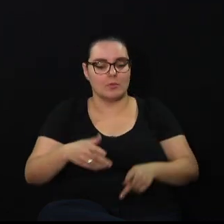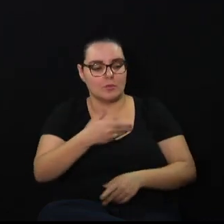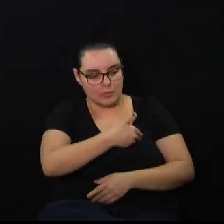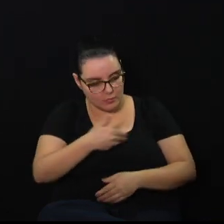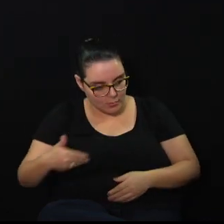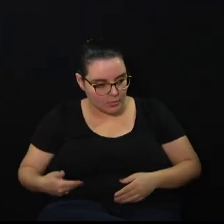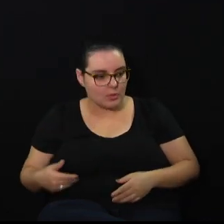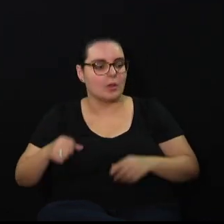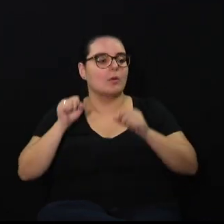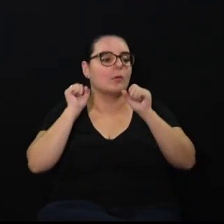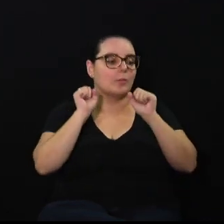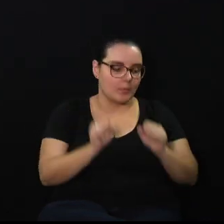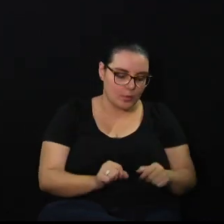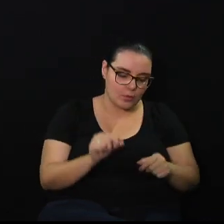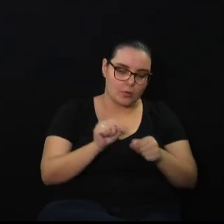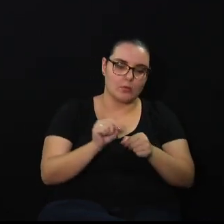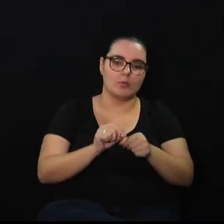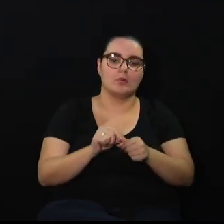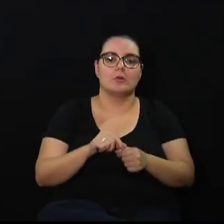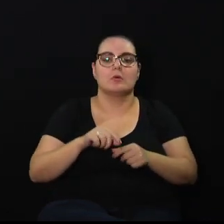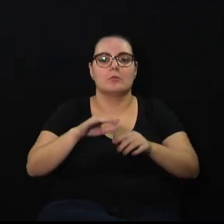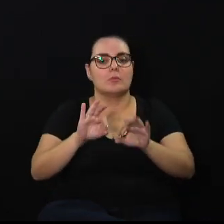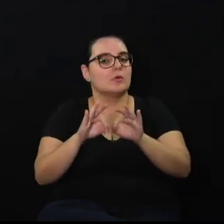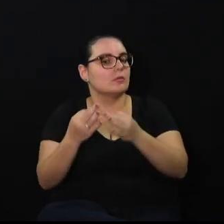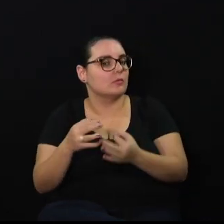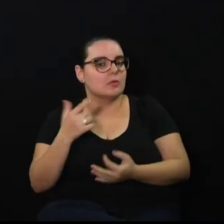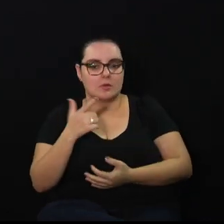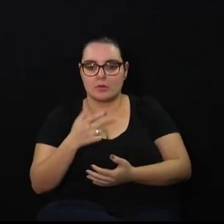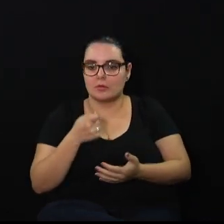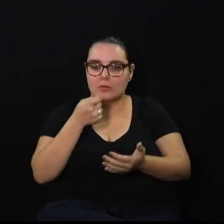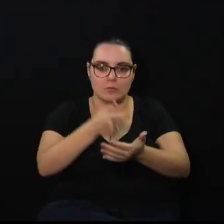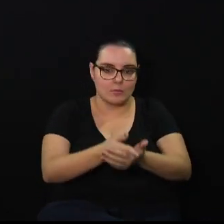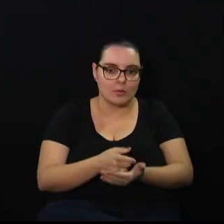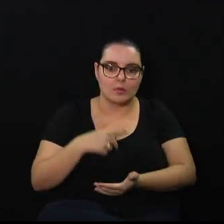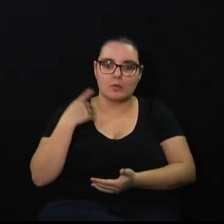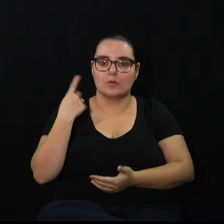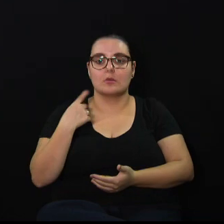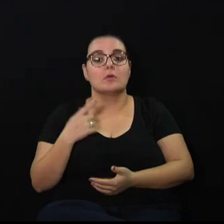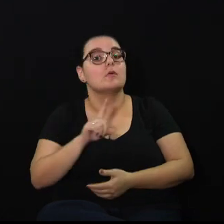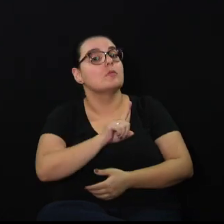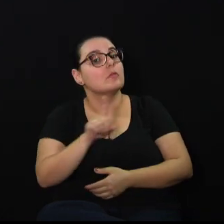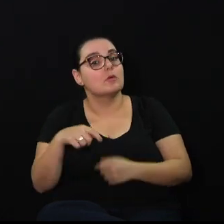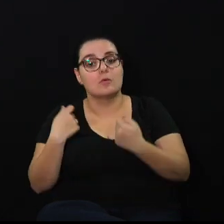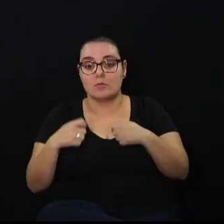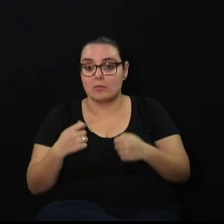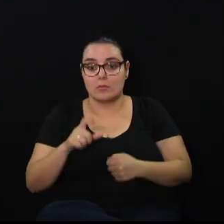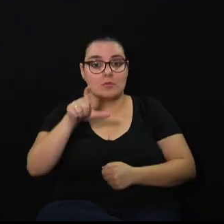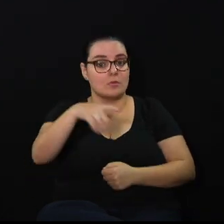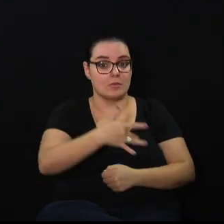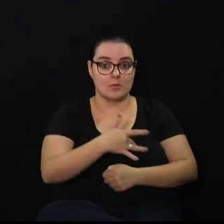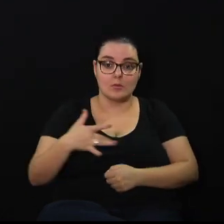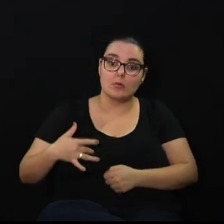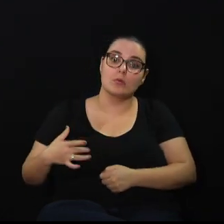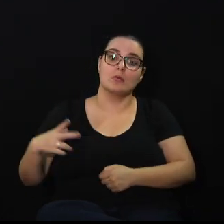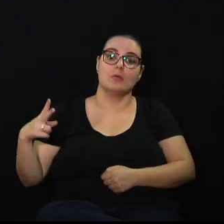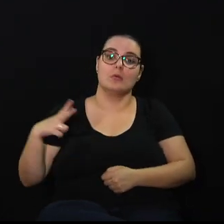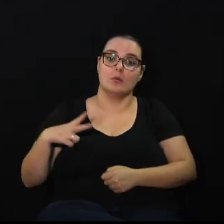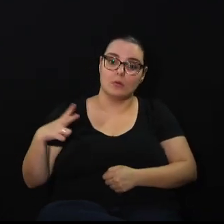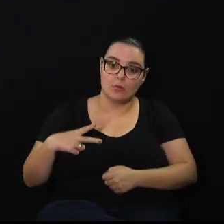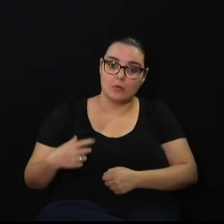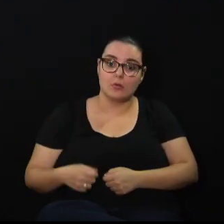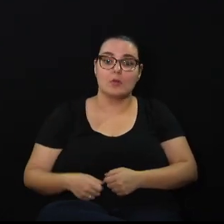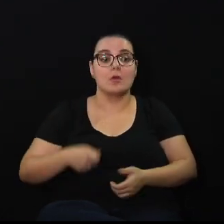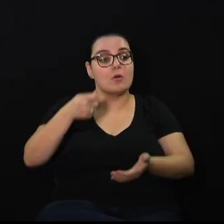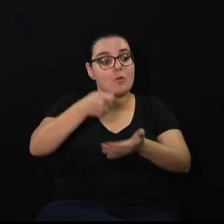medidas para aquelas pessoas que não têm condição não precisa ter plano de saúde porque é obrigação do estado inclusive